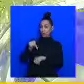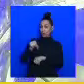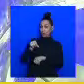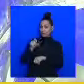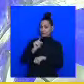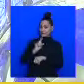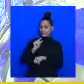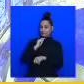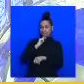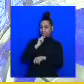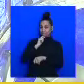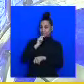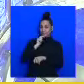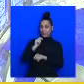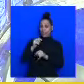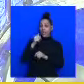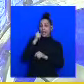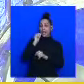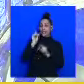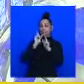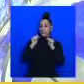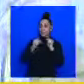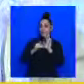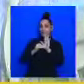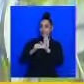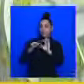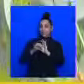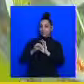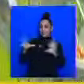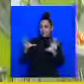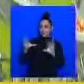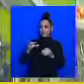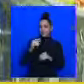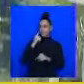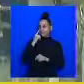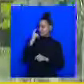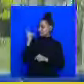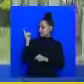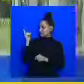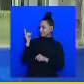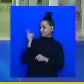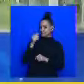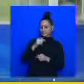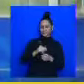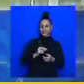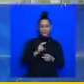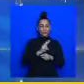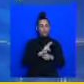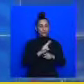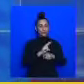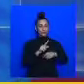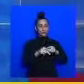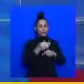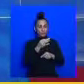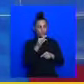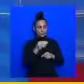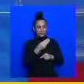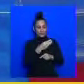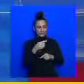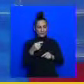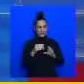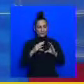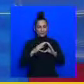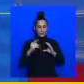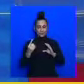desceram automaticamente. Beth, nossa garota da sorte, fará a liberação manualmente. Agora sim. Os auditores populares confirmam que as 31